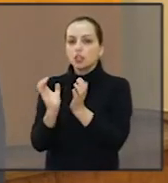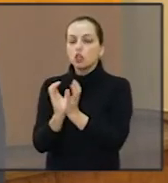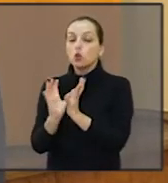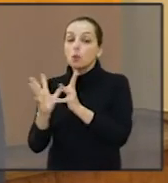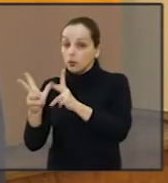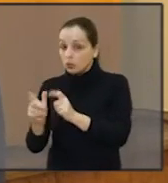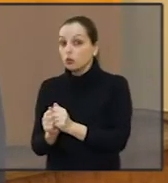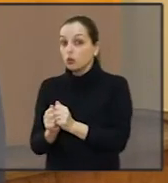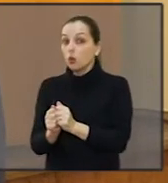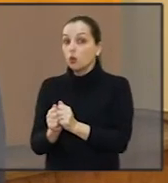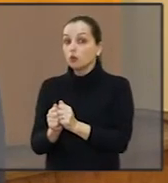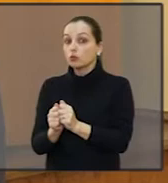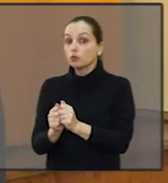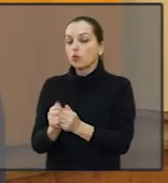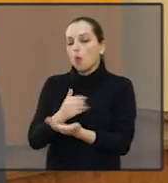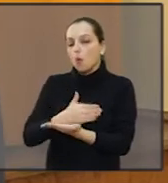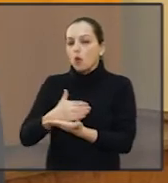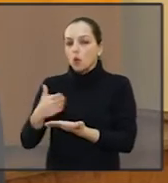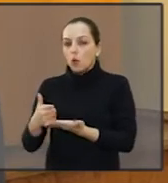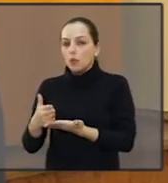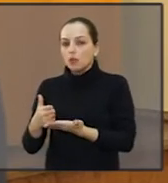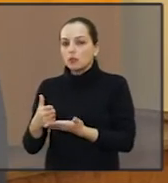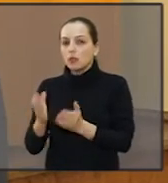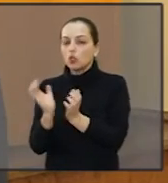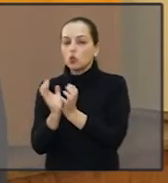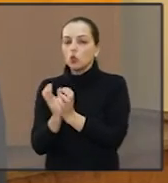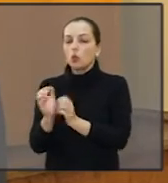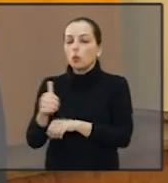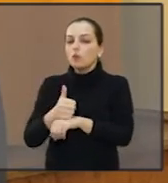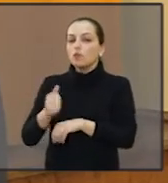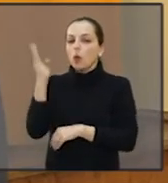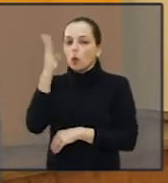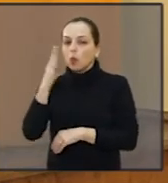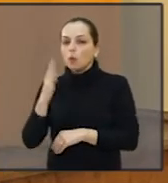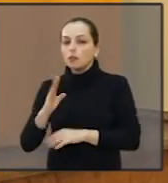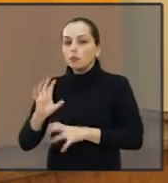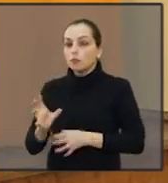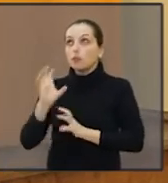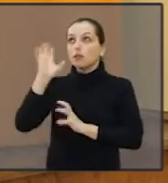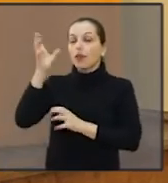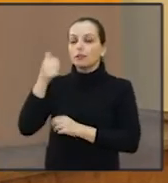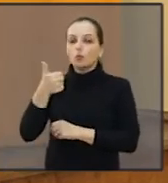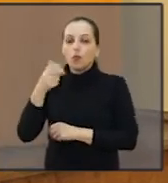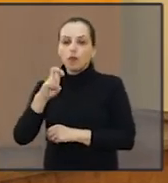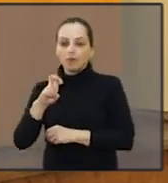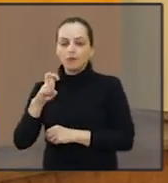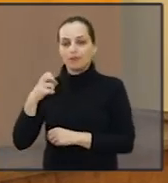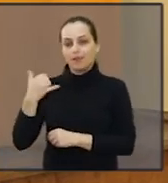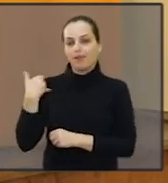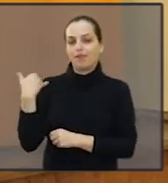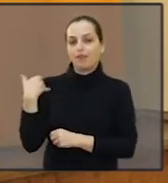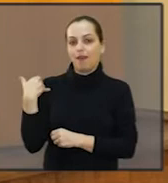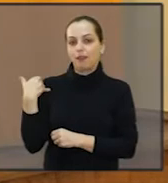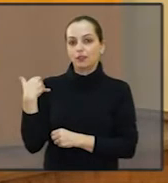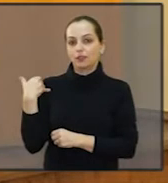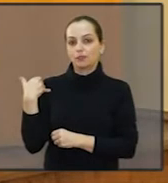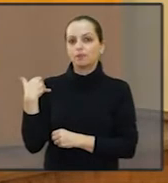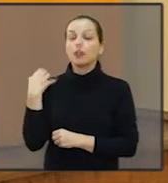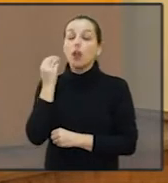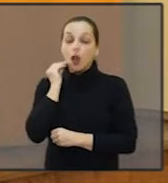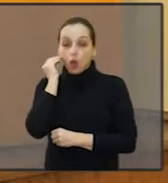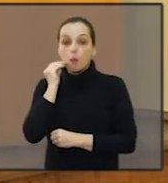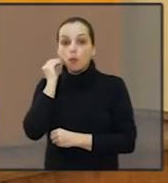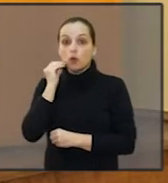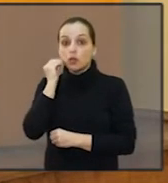joguei seleção brasileira. Então só não foi no adulto, então eu já comecei a jogar seleção brasileira com 15 anos. Então aí